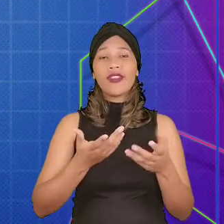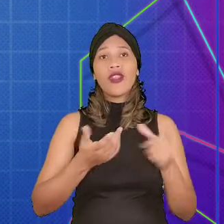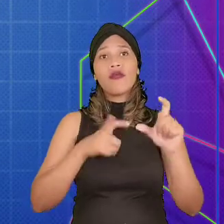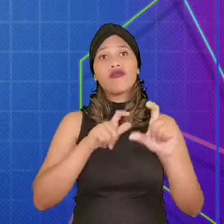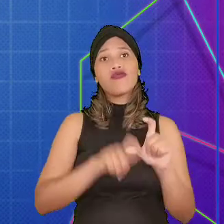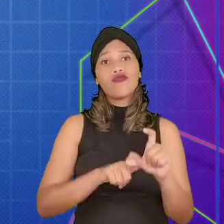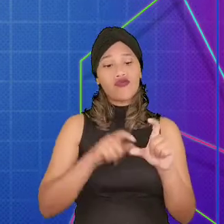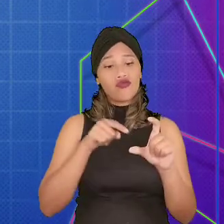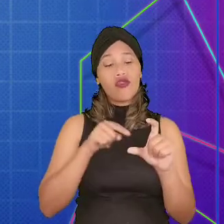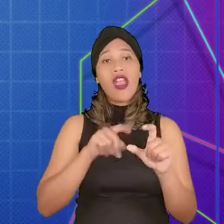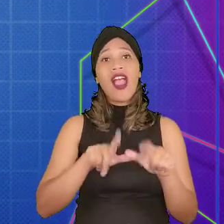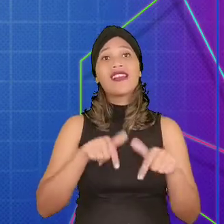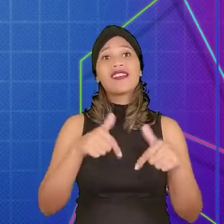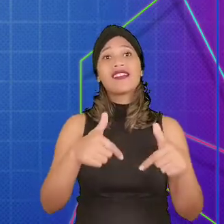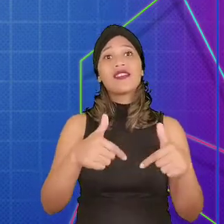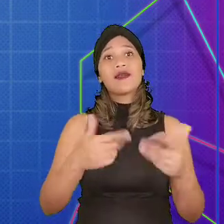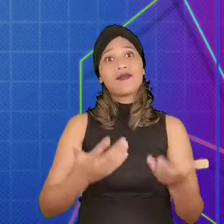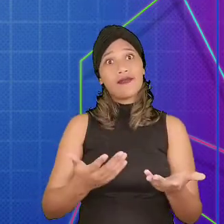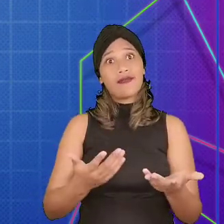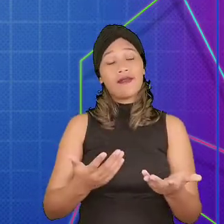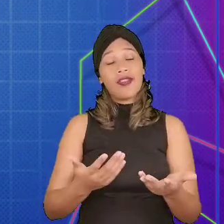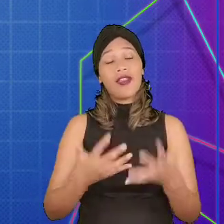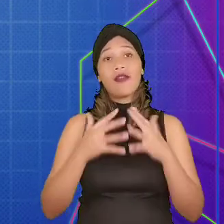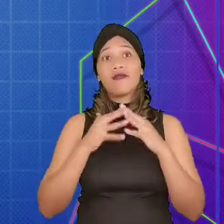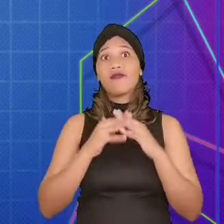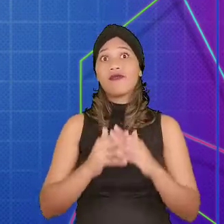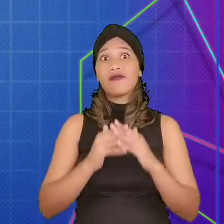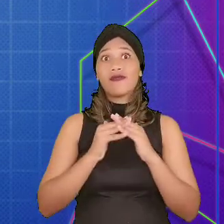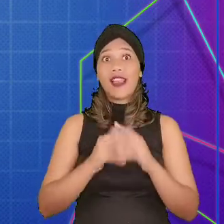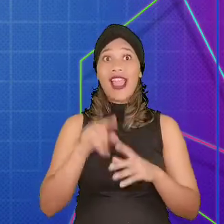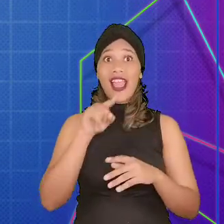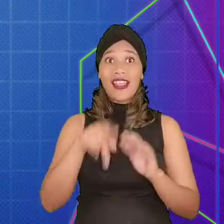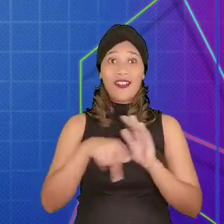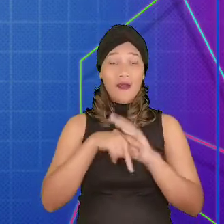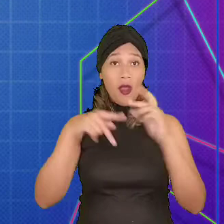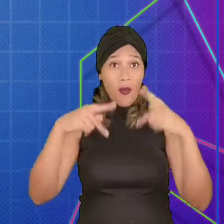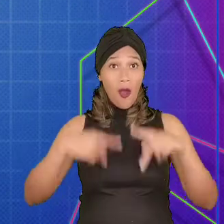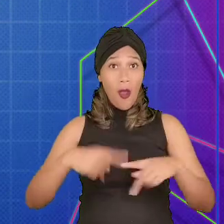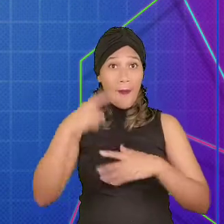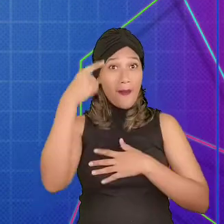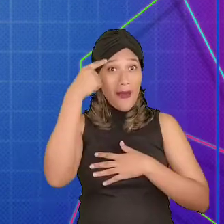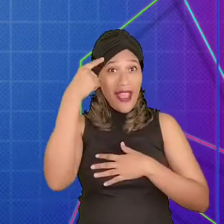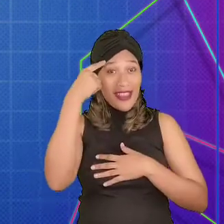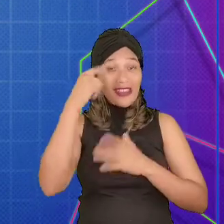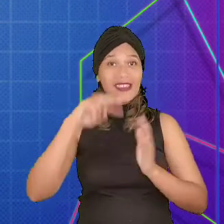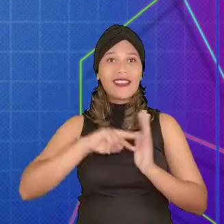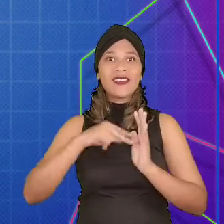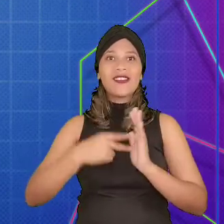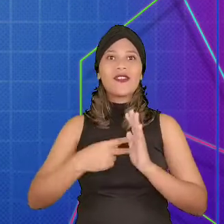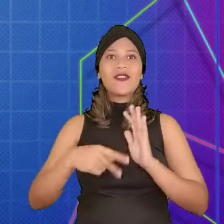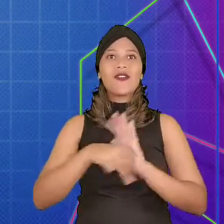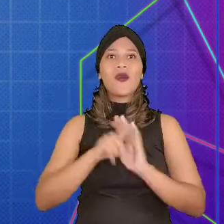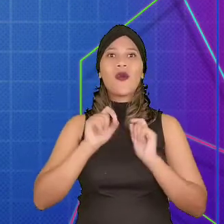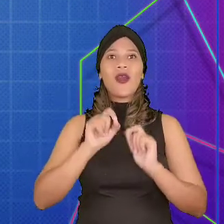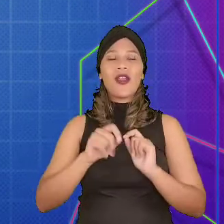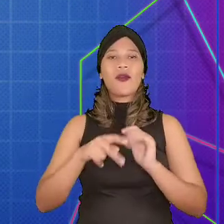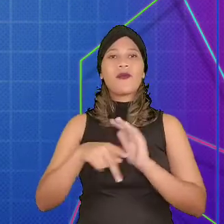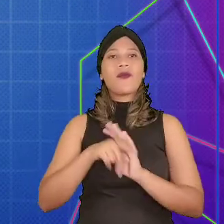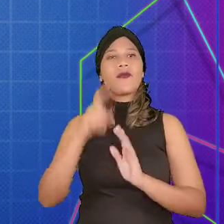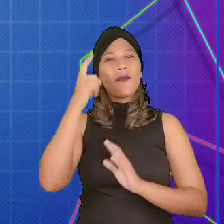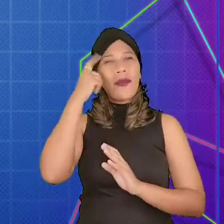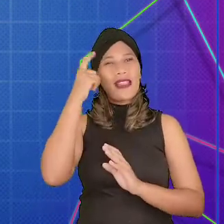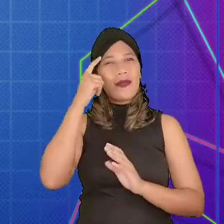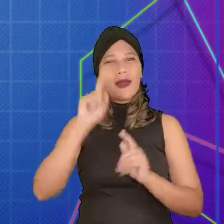programador não levará mais 2 caixas de leite, e sim meia dúzia. Essa forma que o programador pensa é chamado de pensamento